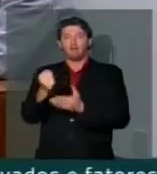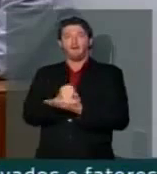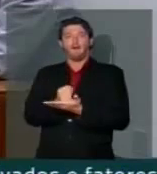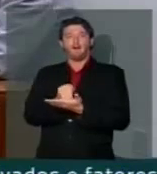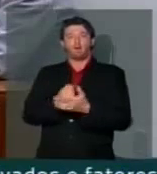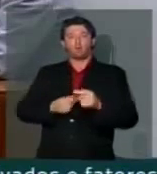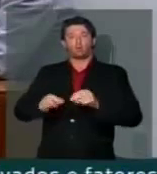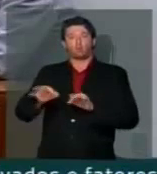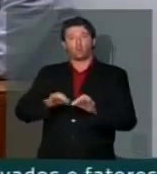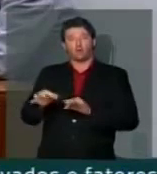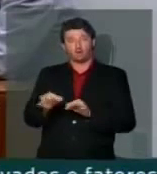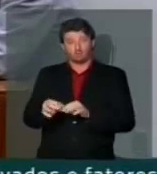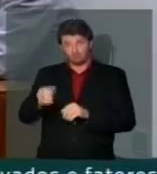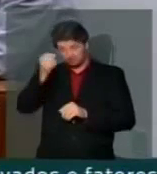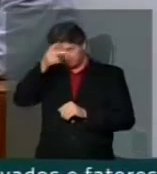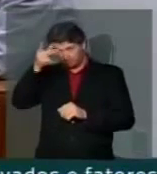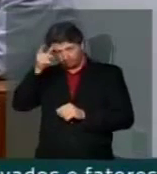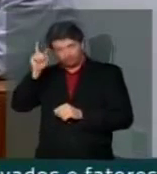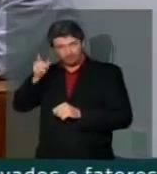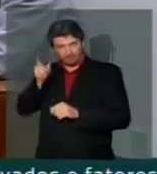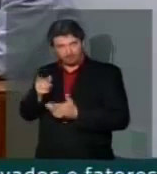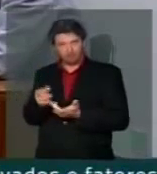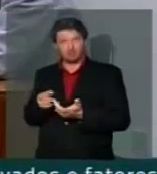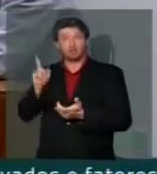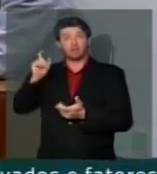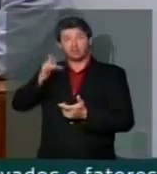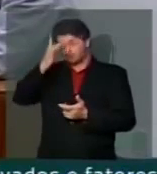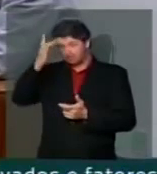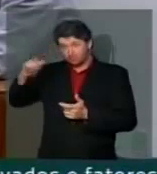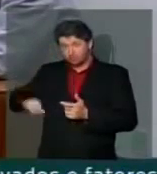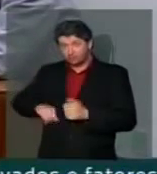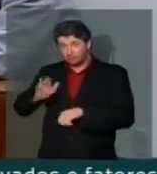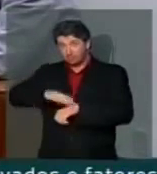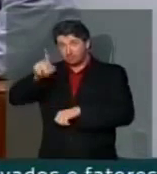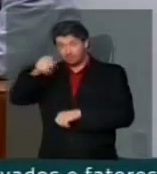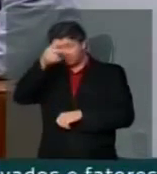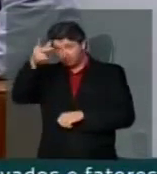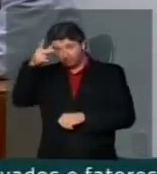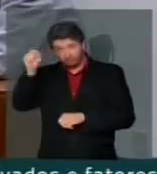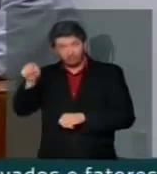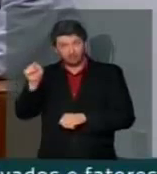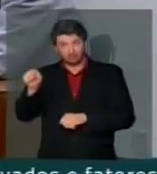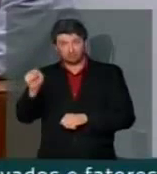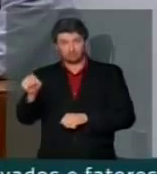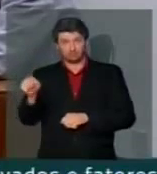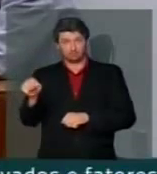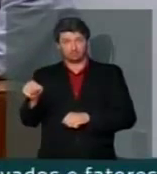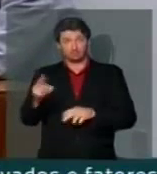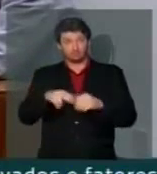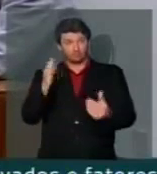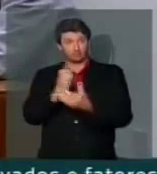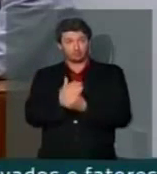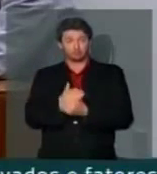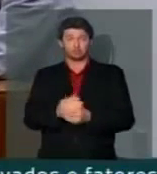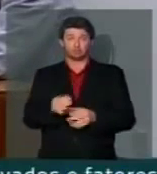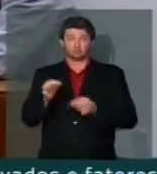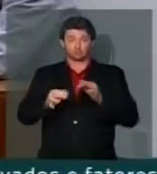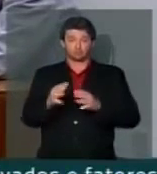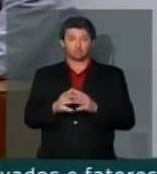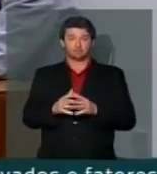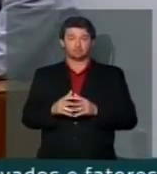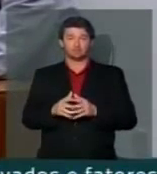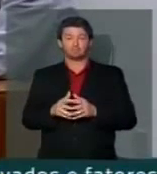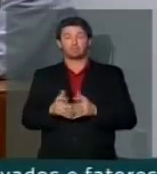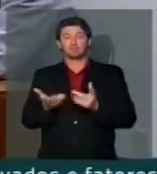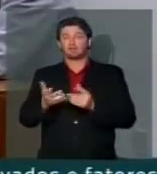manipular politicamente os prefeitos, que são as grandes vítimas, de um modo geral, da judicialização, no sentido